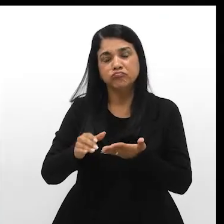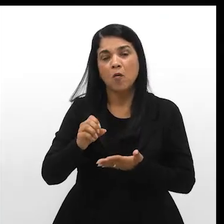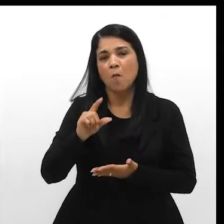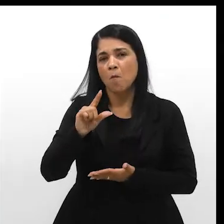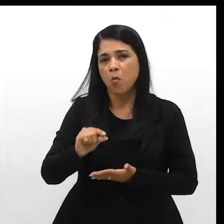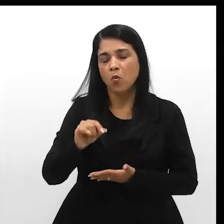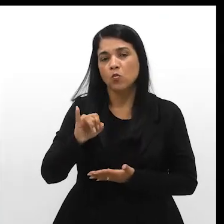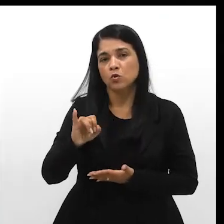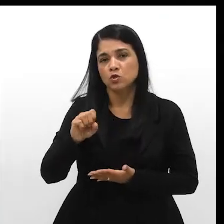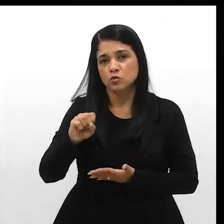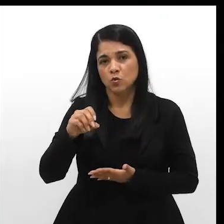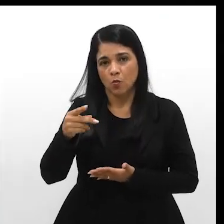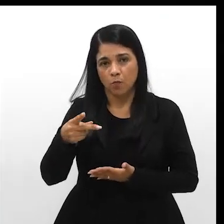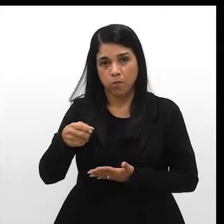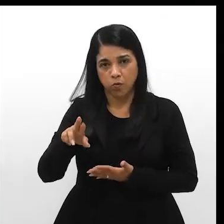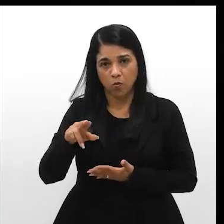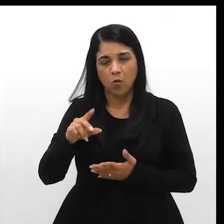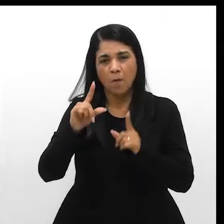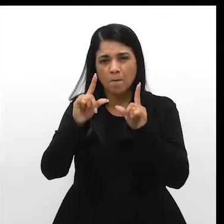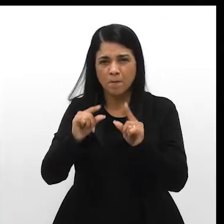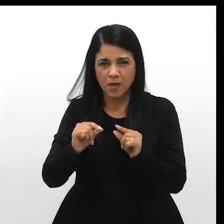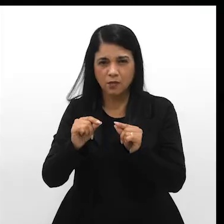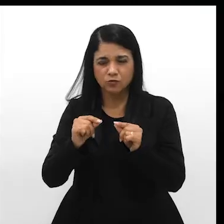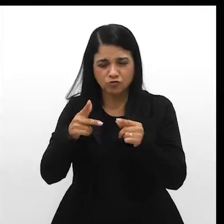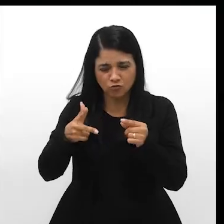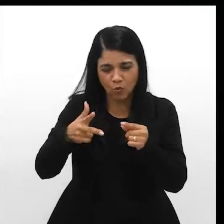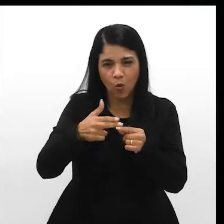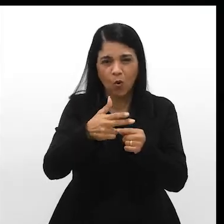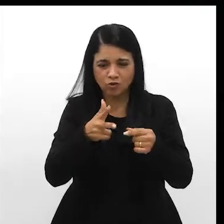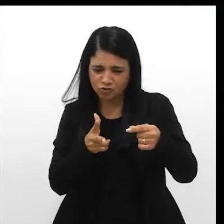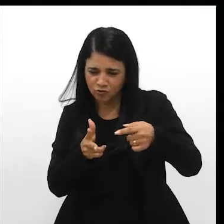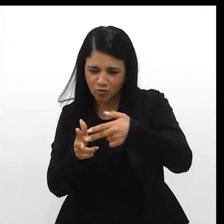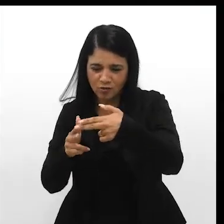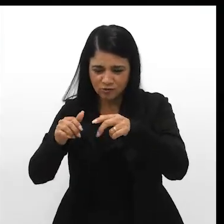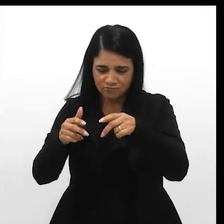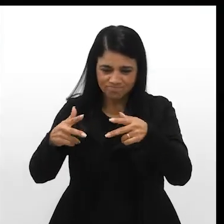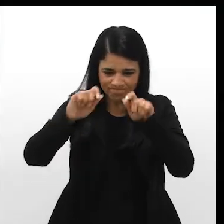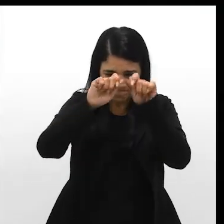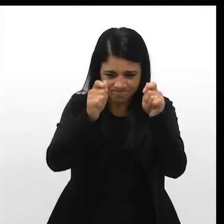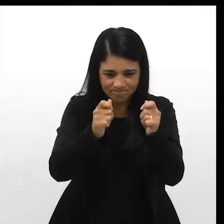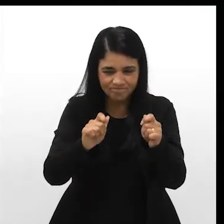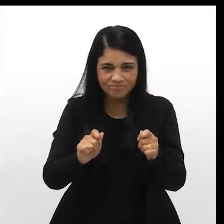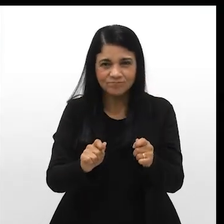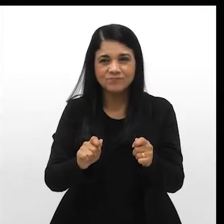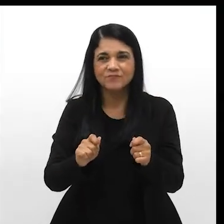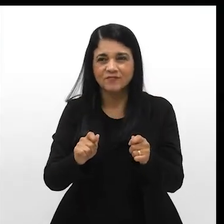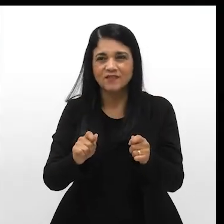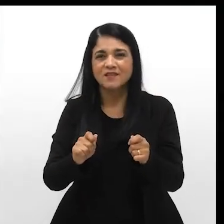isopor, realmente. Assim, gasta menos até do que quando naqueles cortes